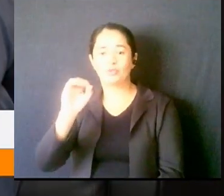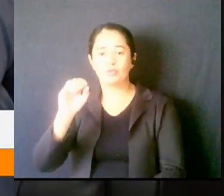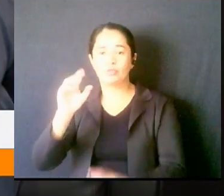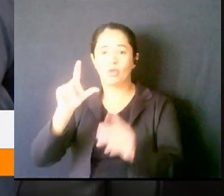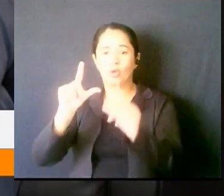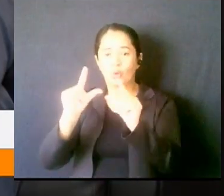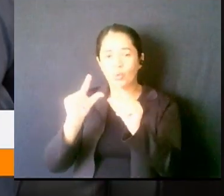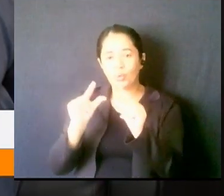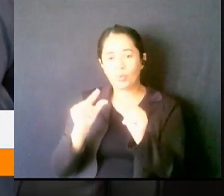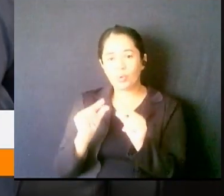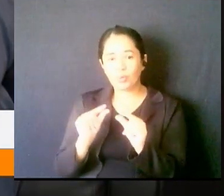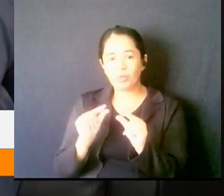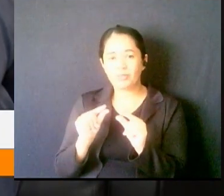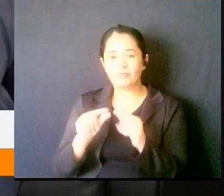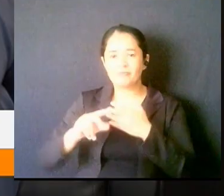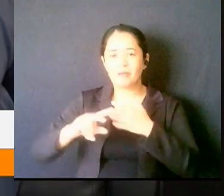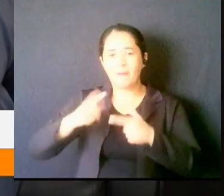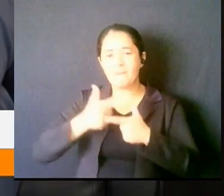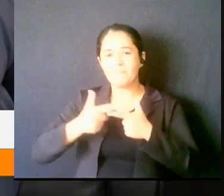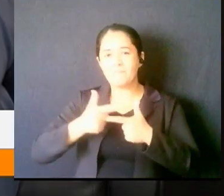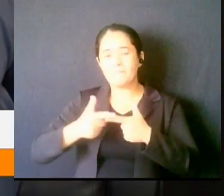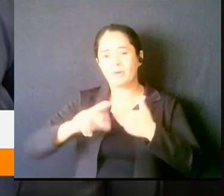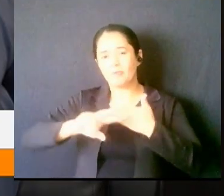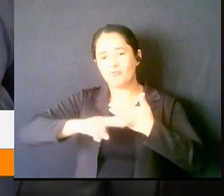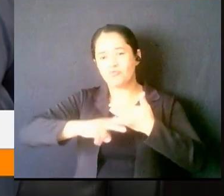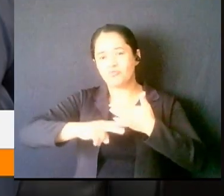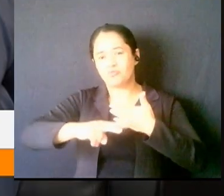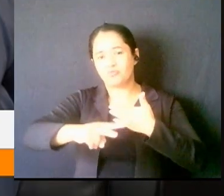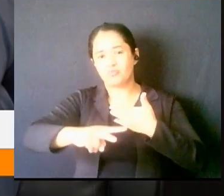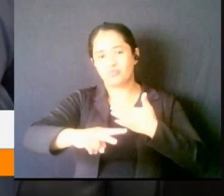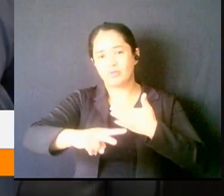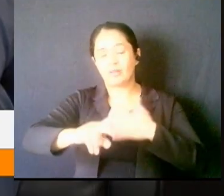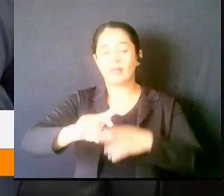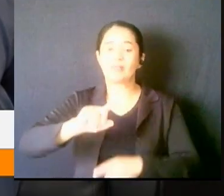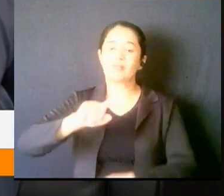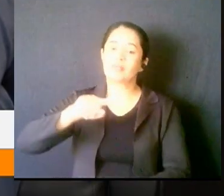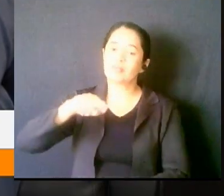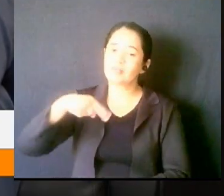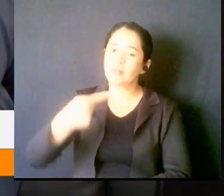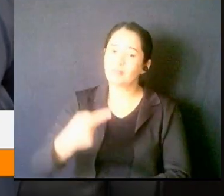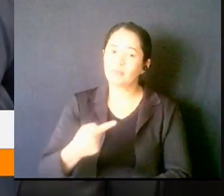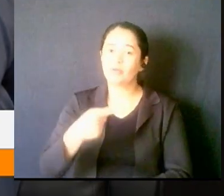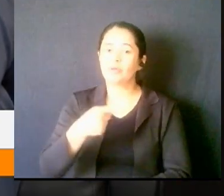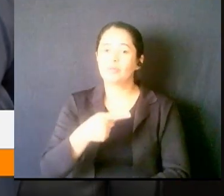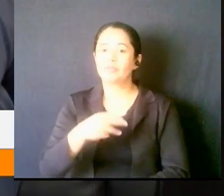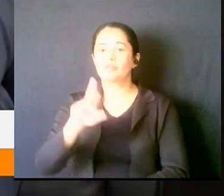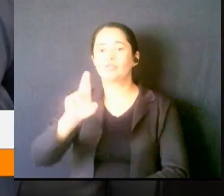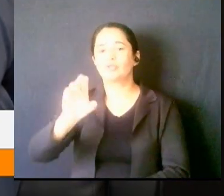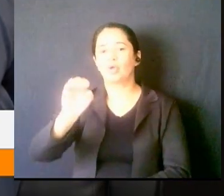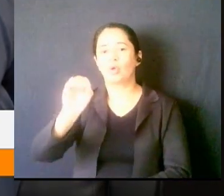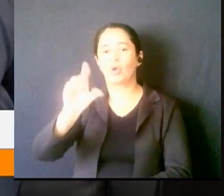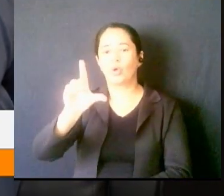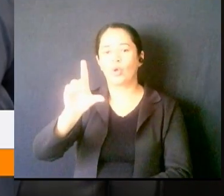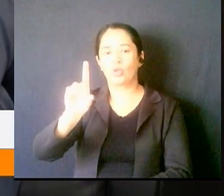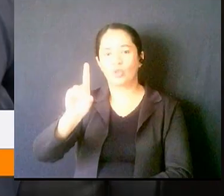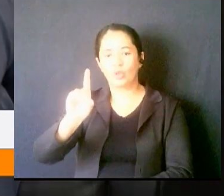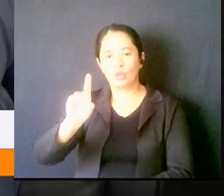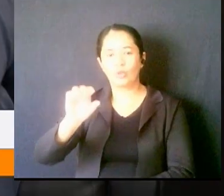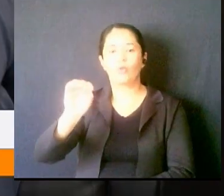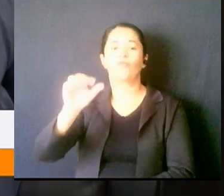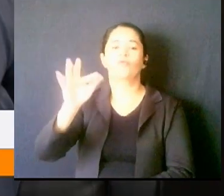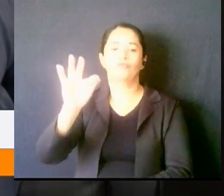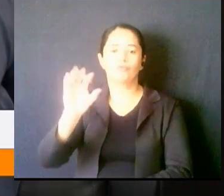vários problemas para o feto. Depois, eu acho que até o Rodolfo pode falar um pouco mais disso. E